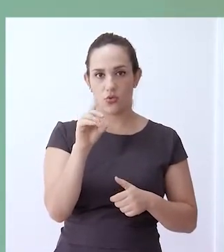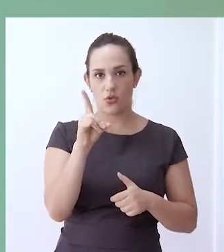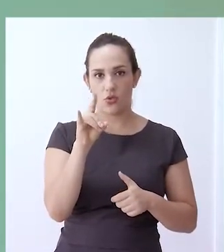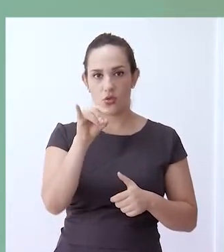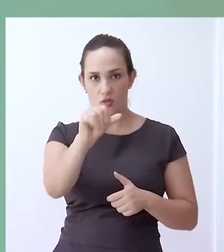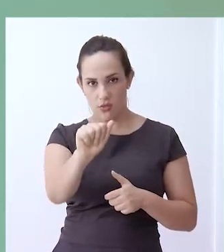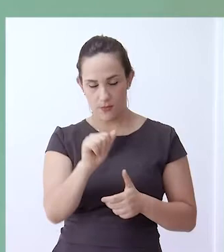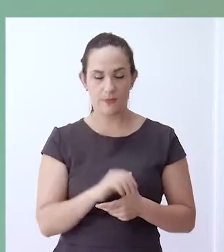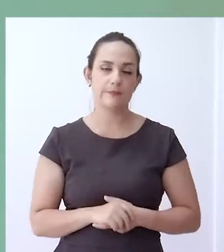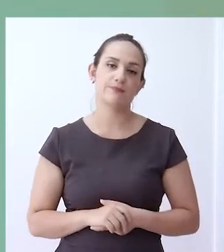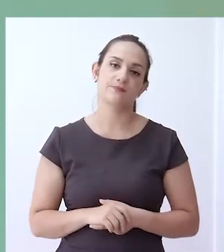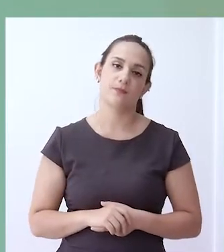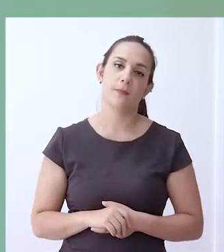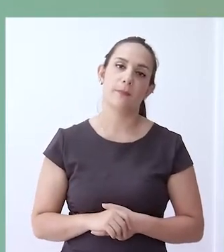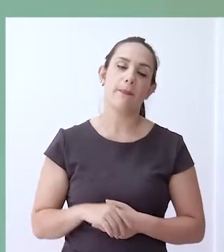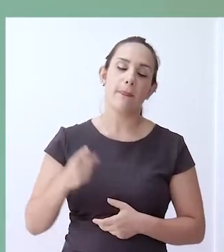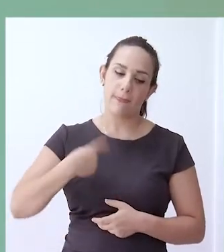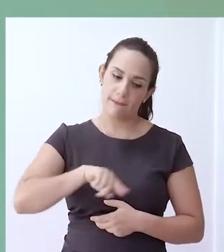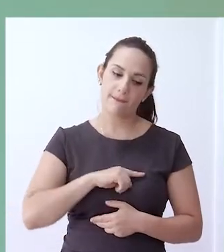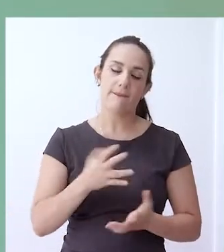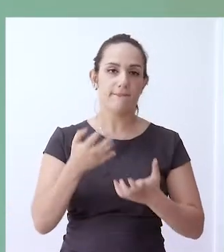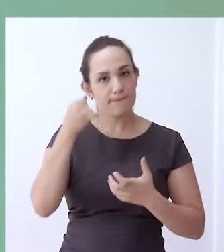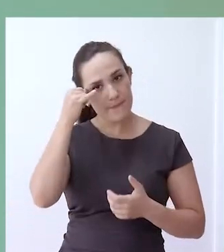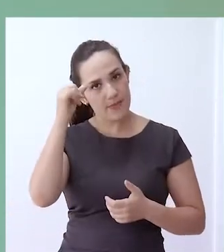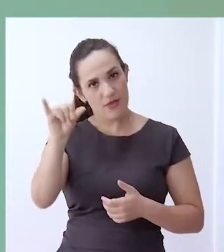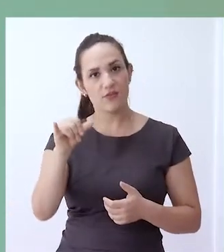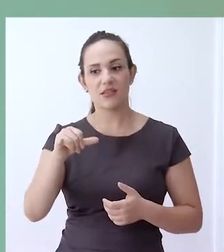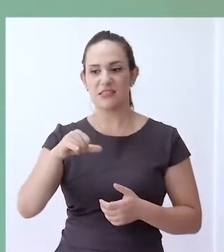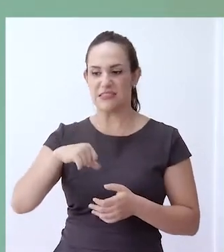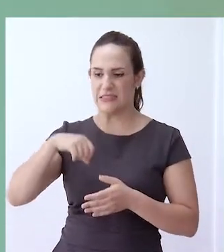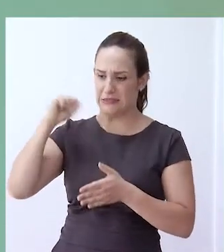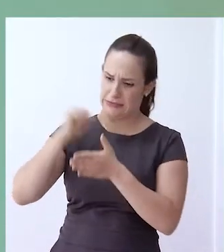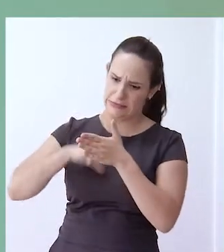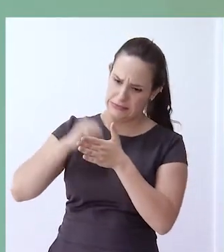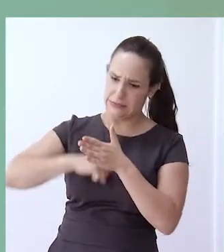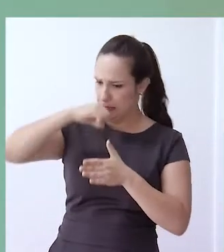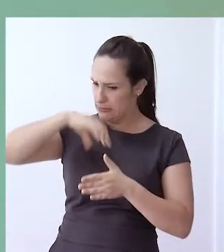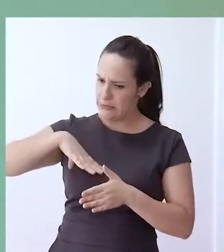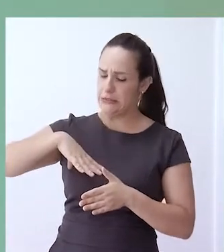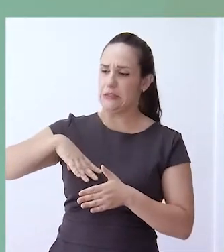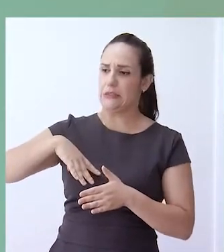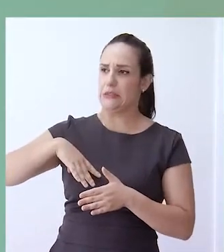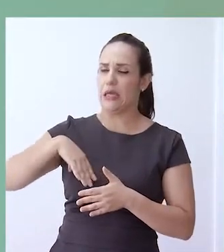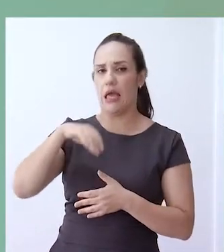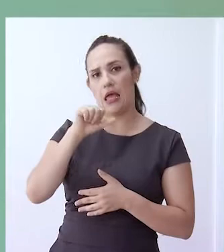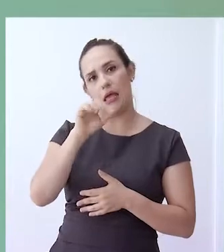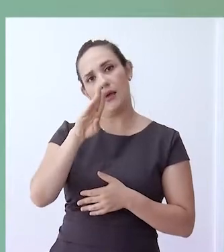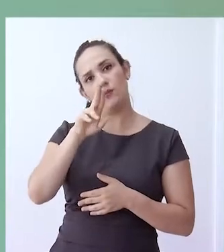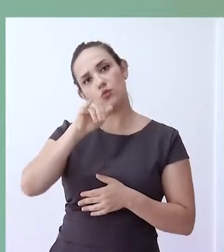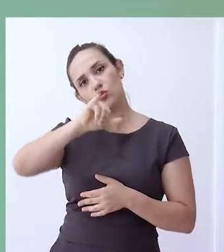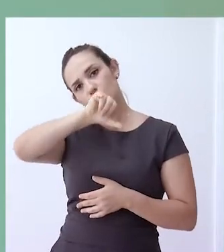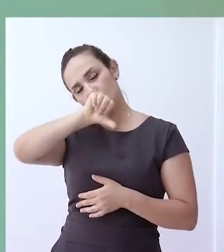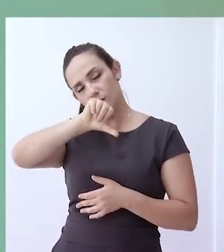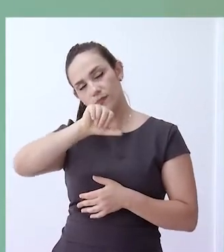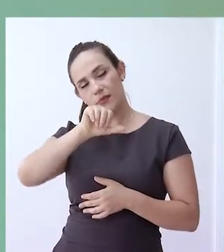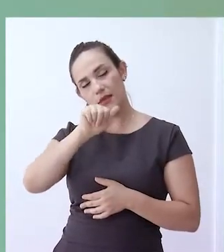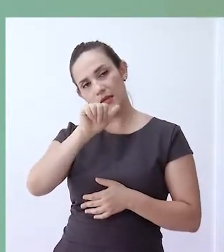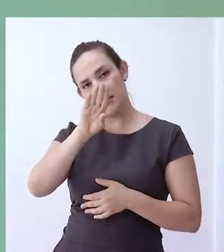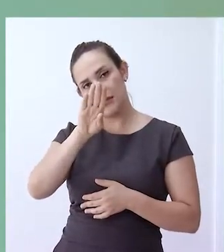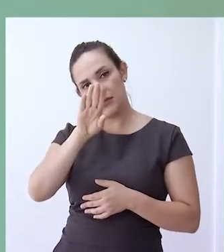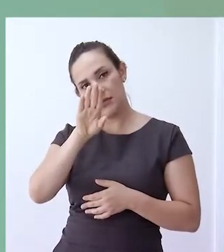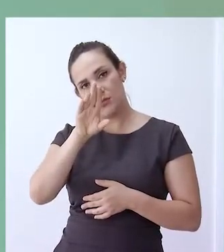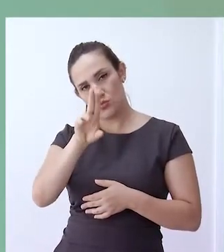do combate à tortura, aos maus tratos e abusos, é esse